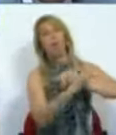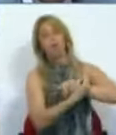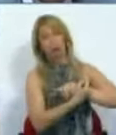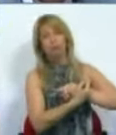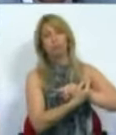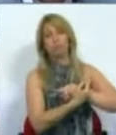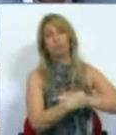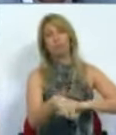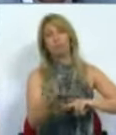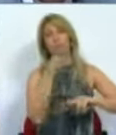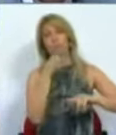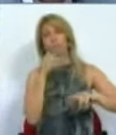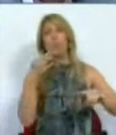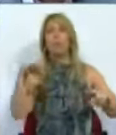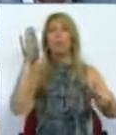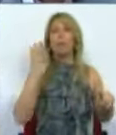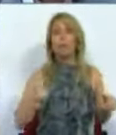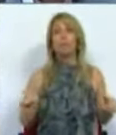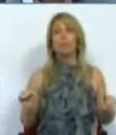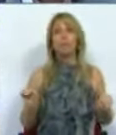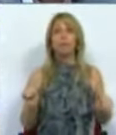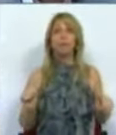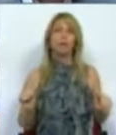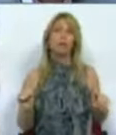aliás, corporizou o Partido Socialista,